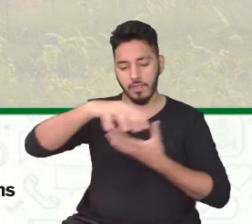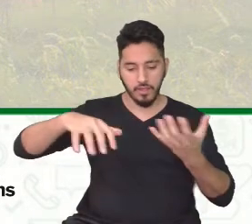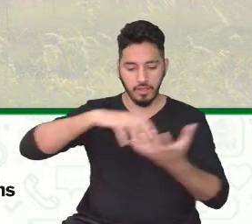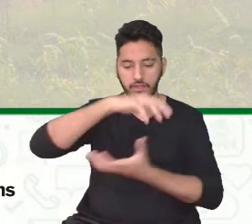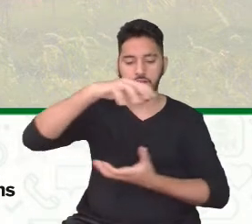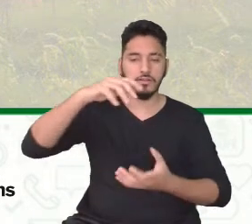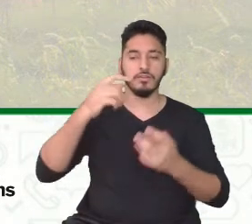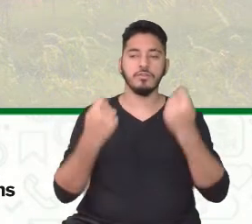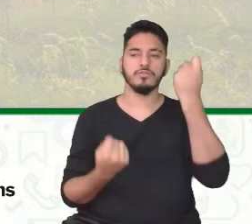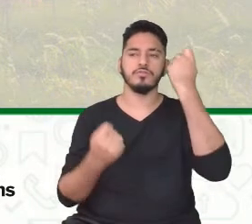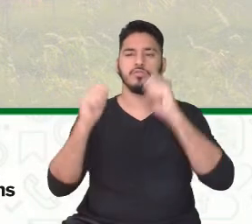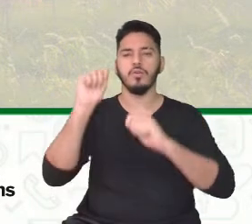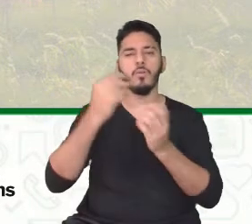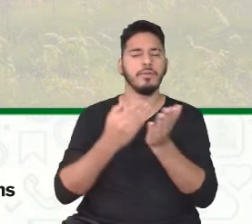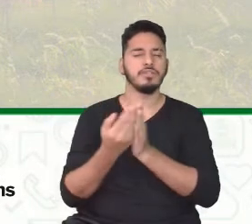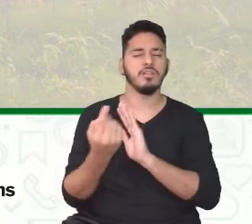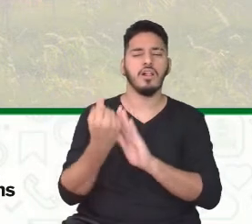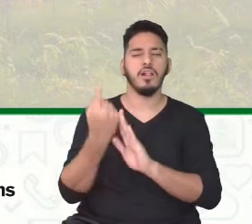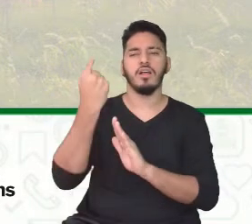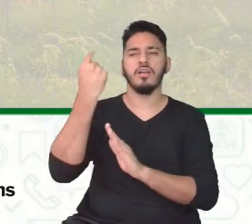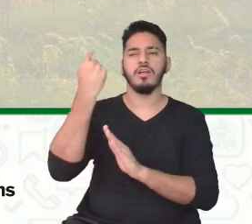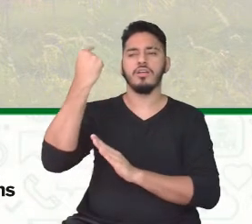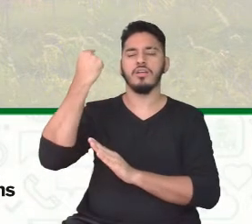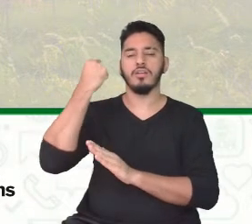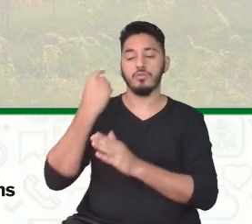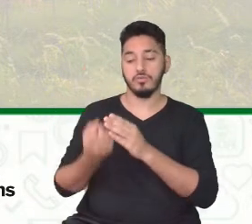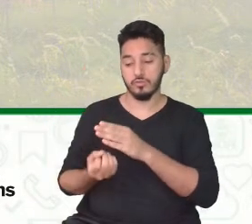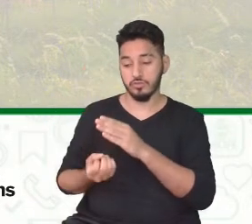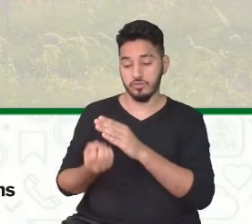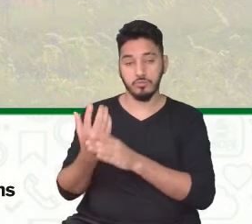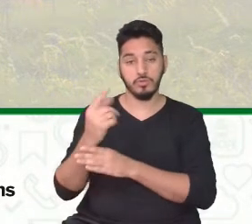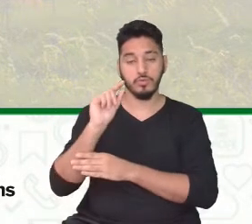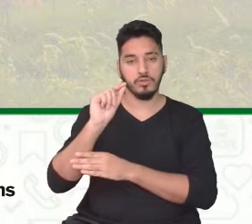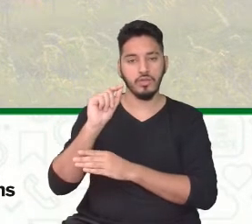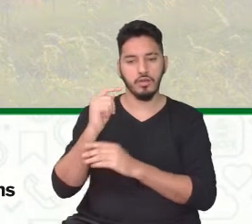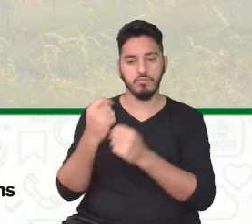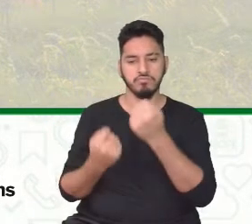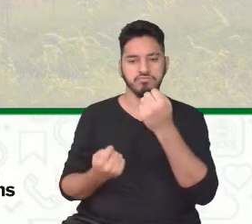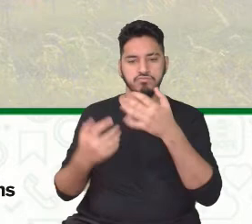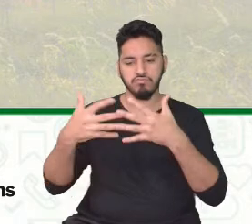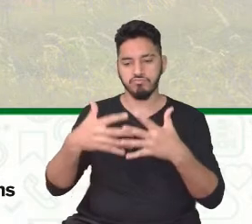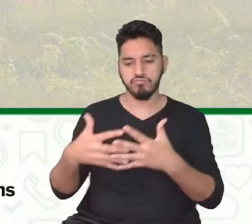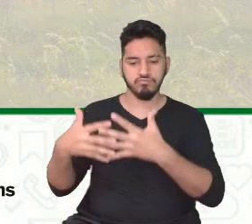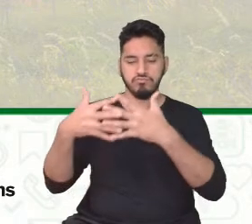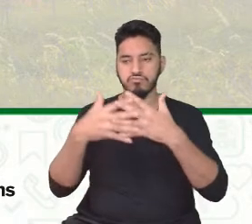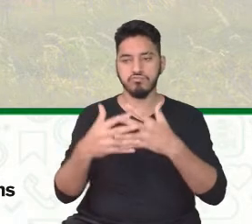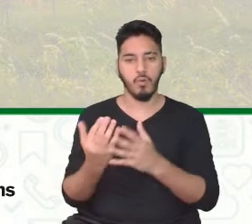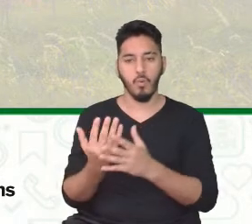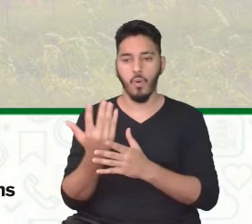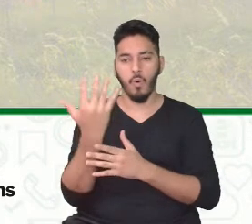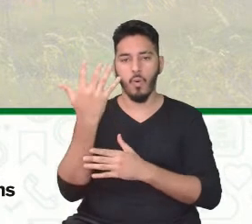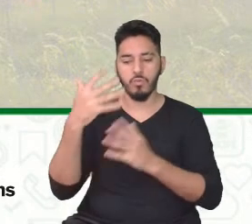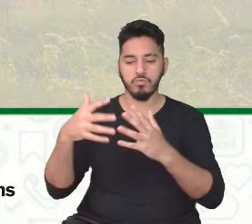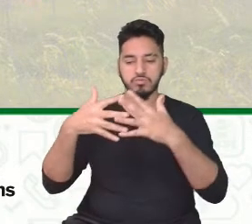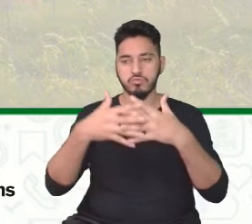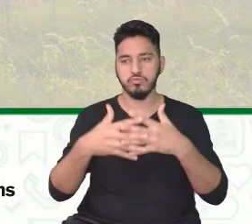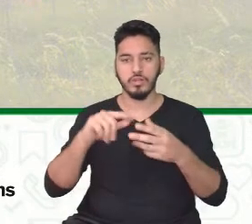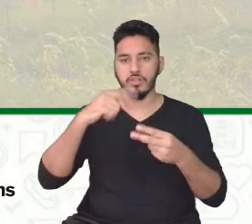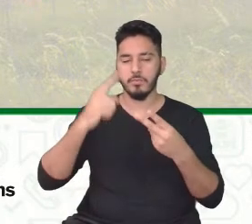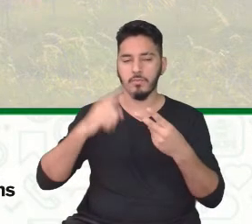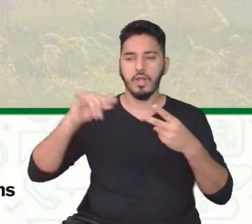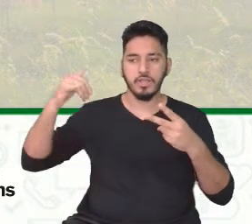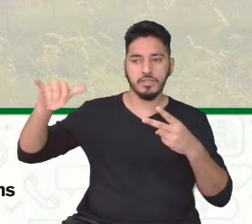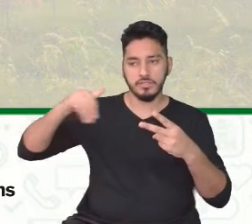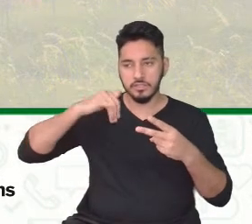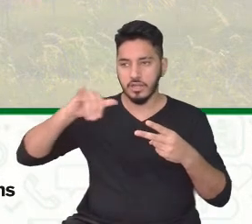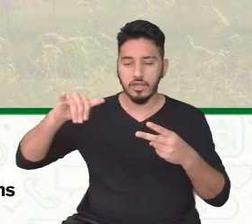industriais começa bem lá de traz com o surgimento da máquina a vapor professor depois passa para questão da eletricidade